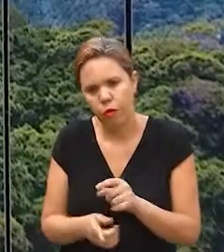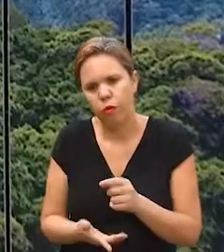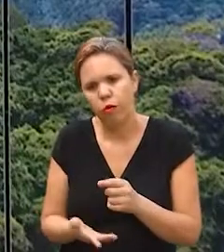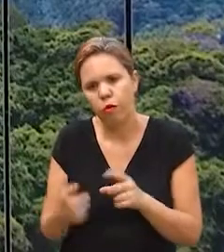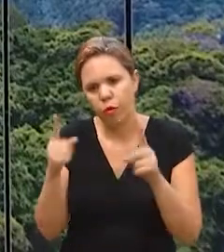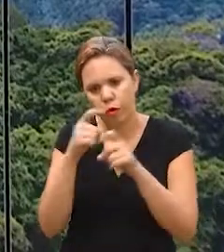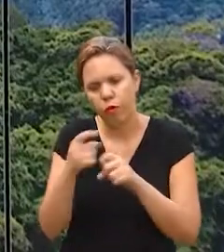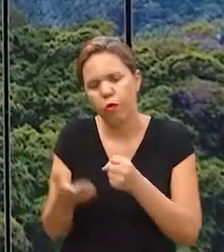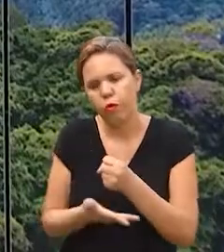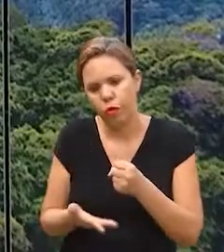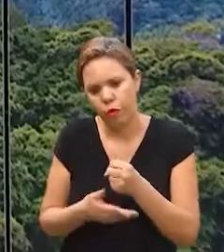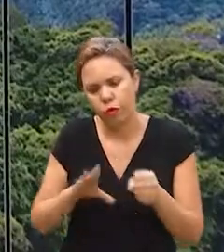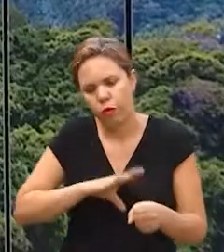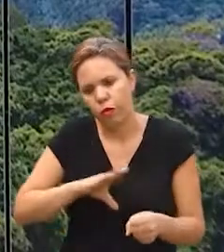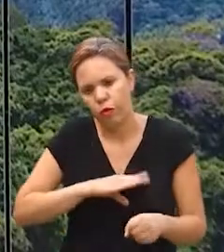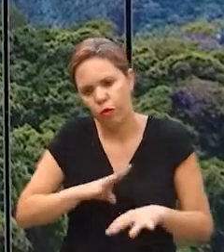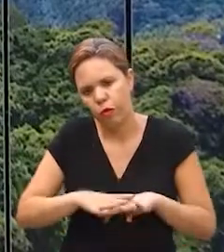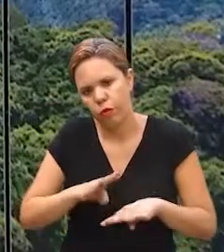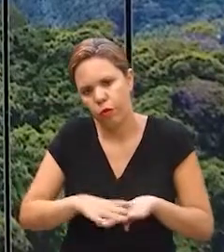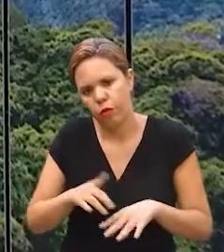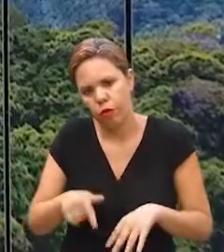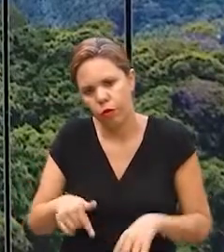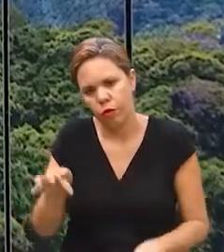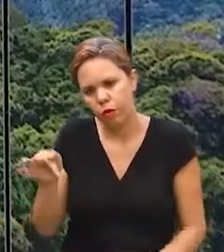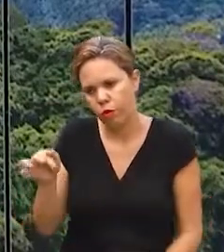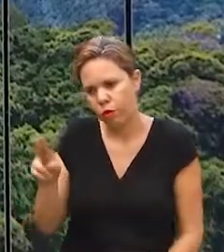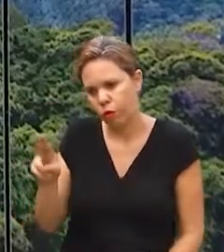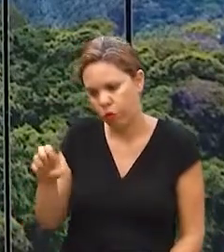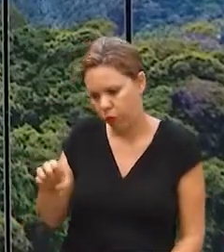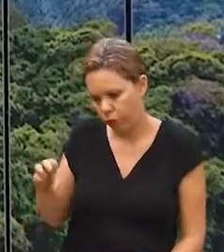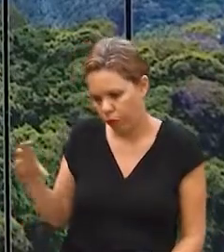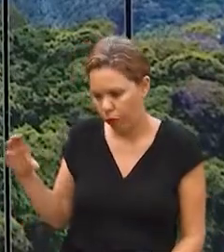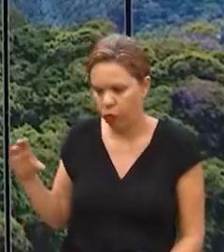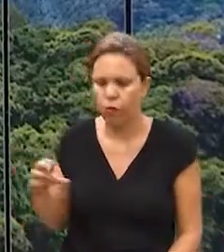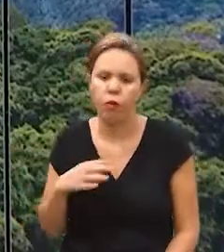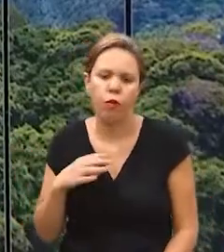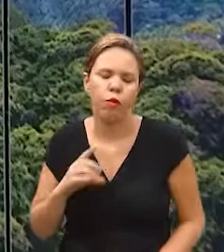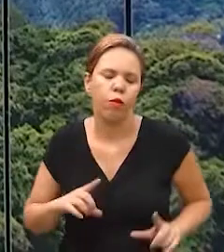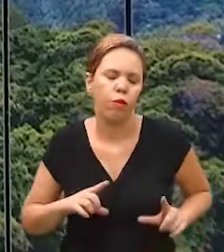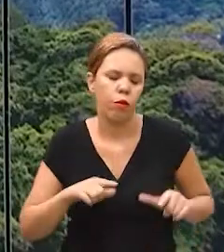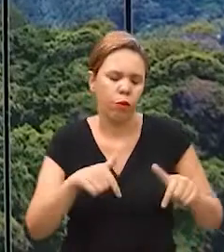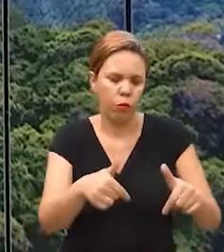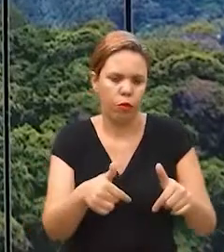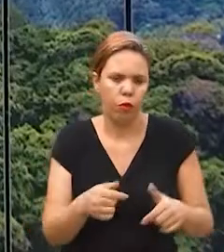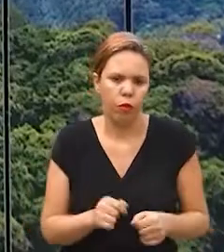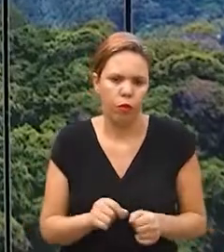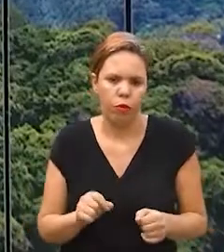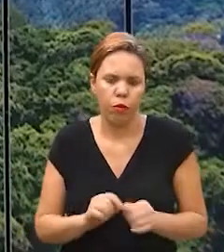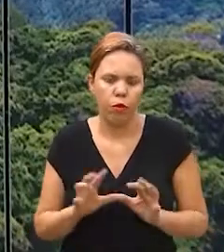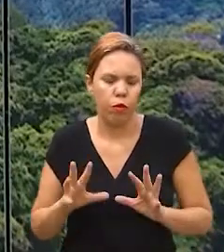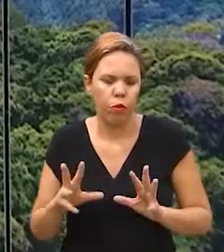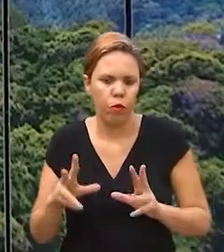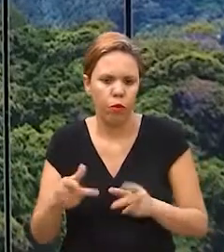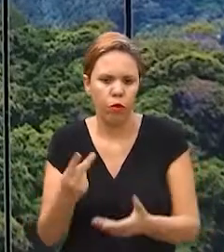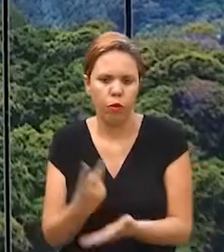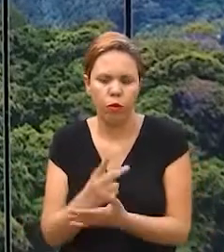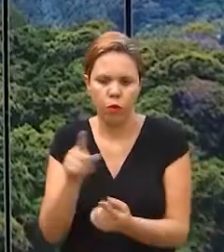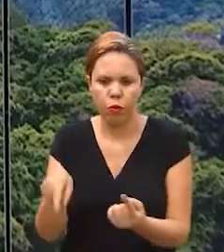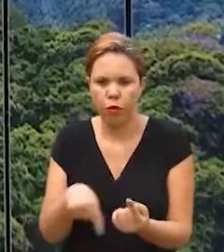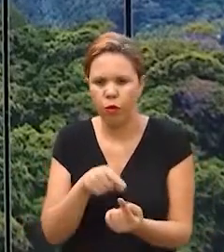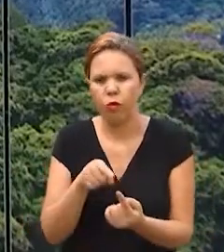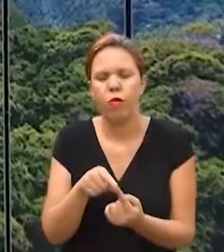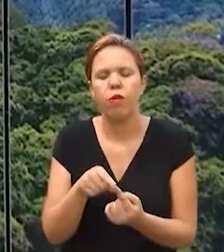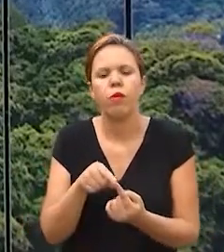e matemática. Então a FUMEC ela atua nessas 4 vertentes, mas todas com o mesmo